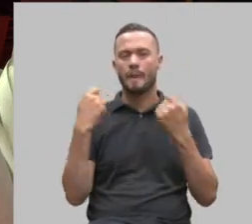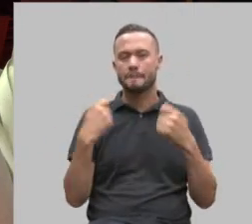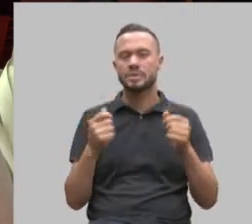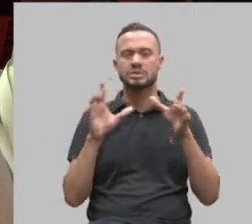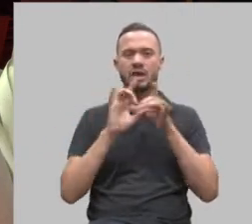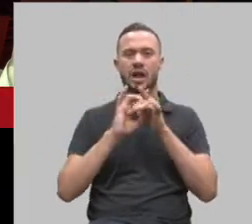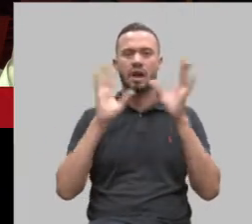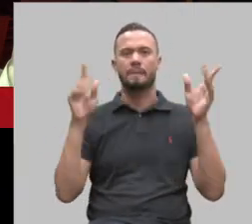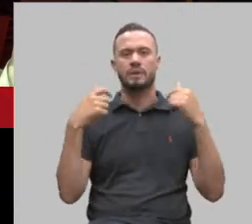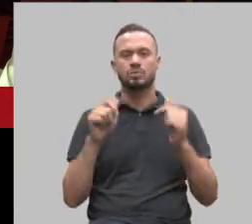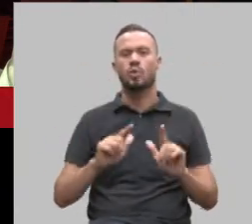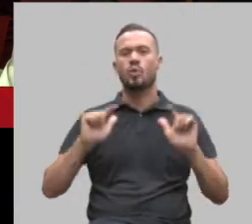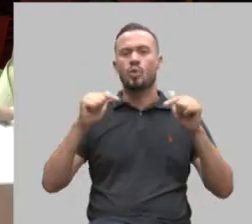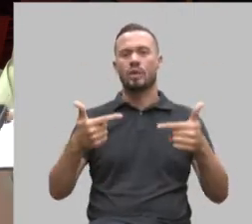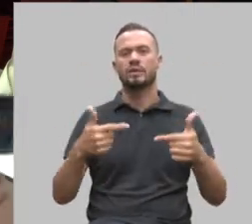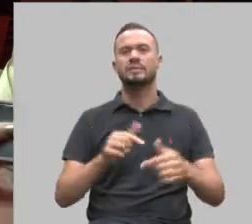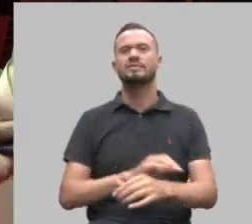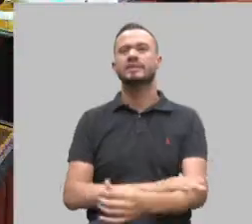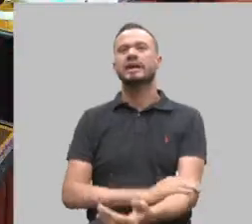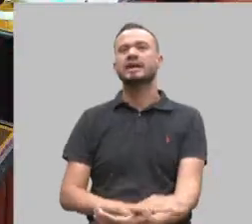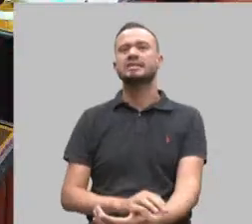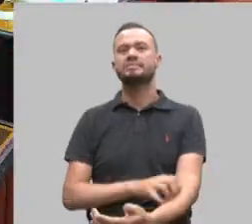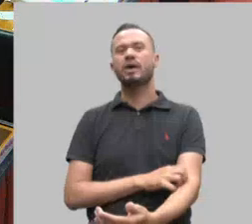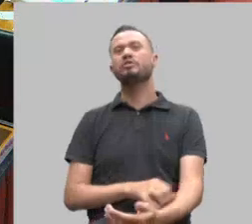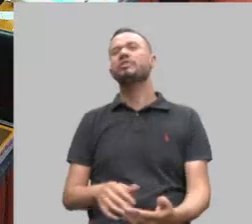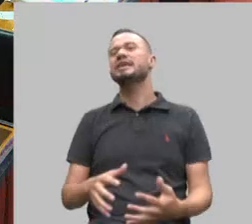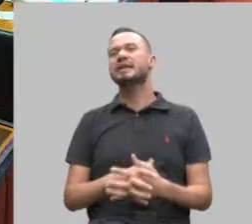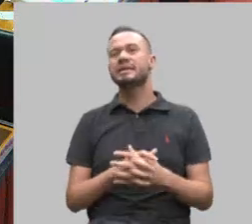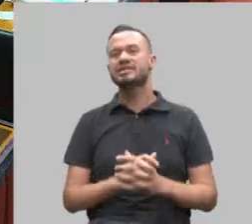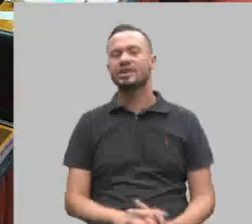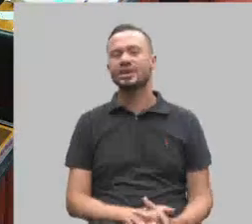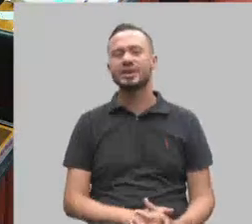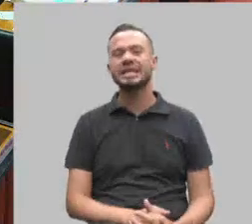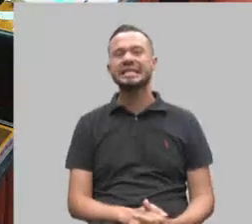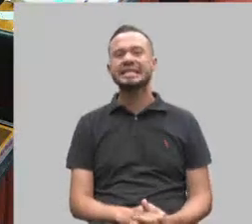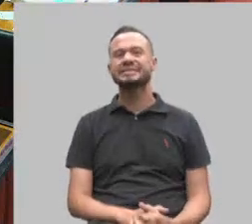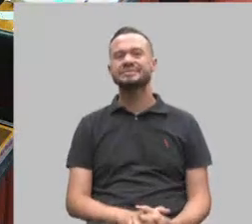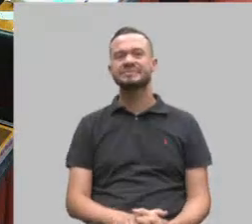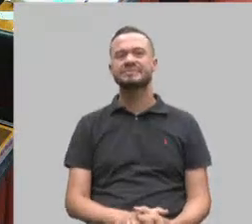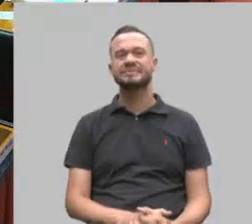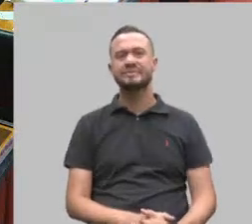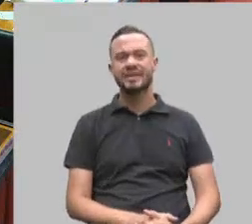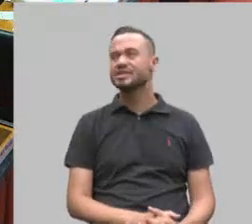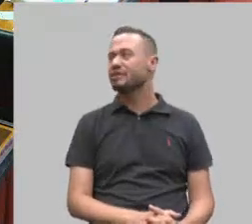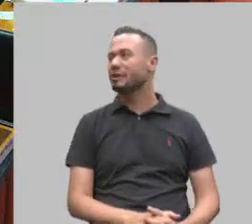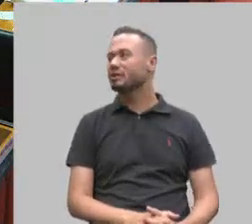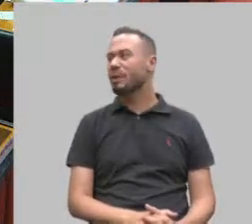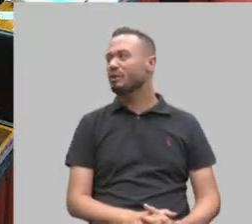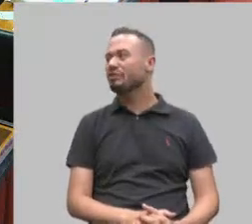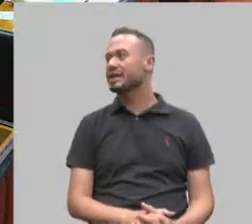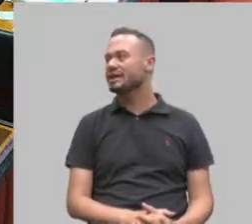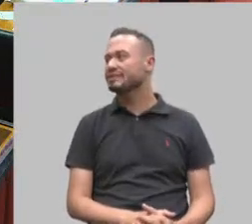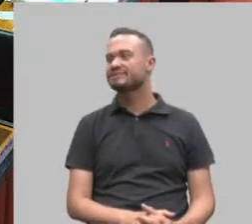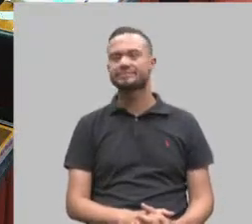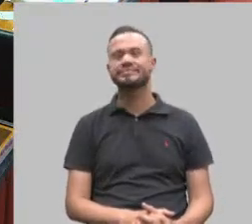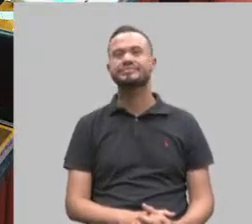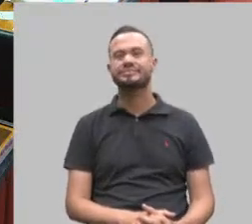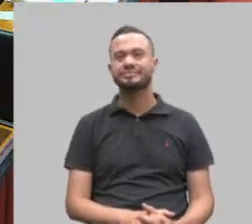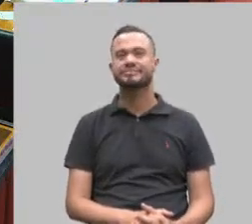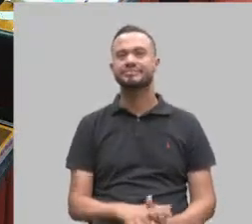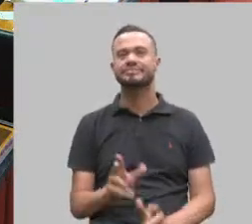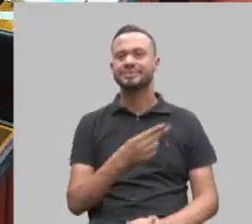temos que lutar por isso João meu nome é João